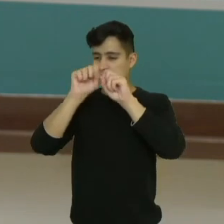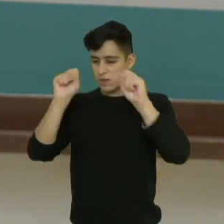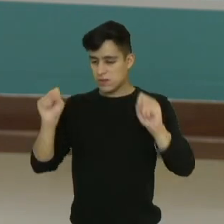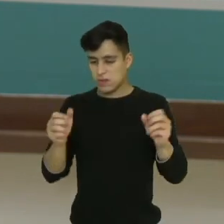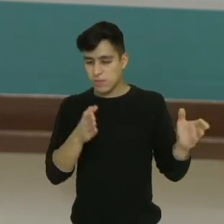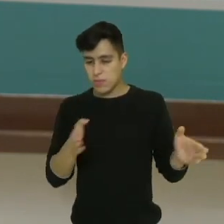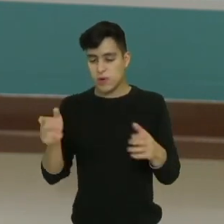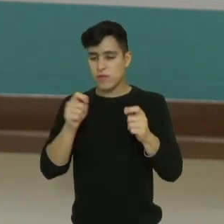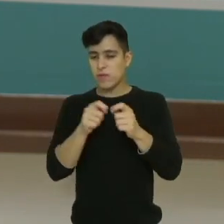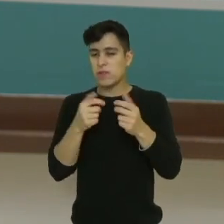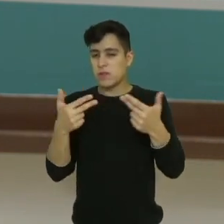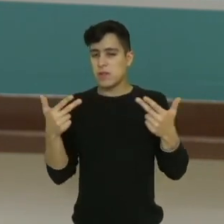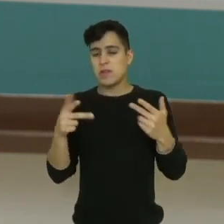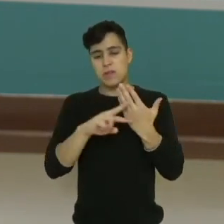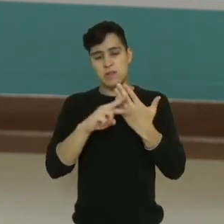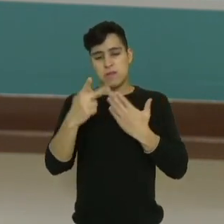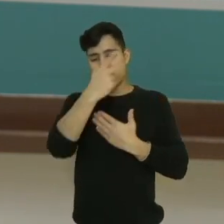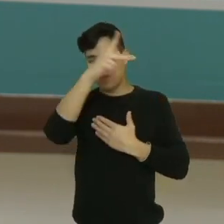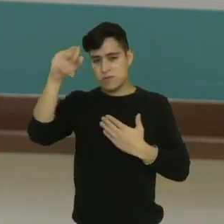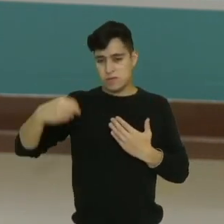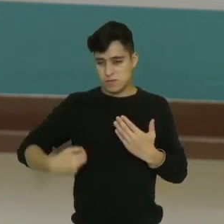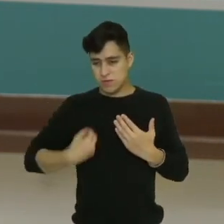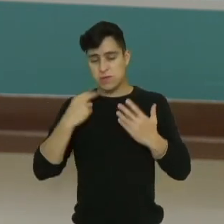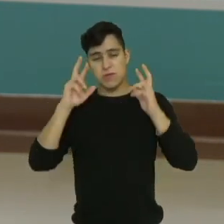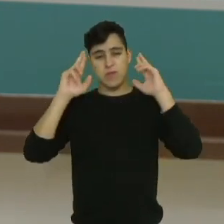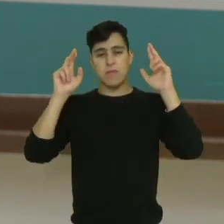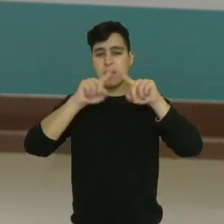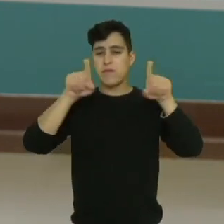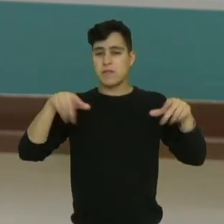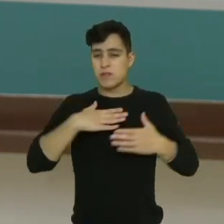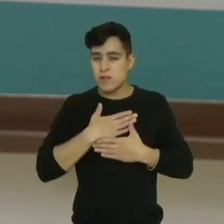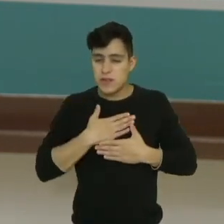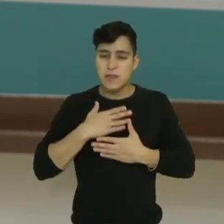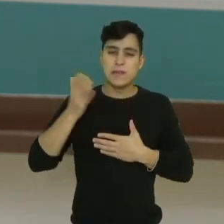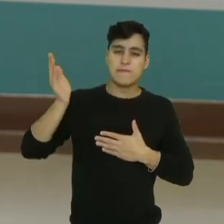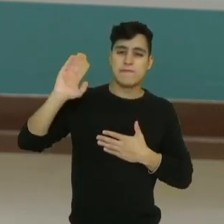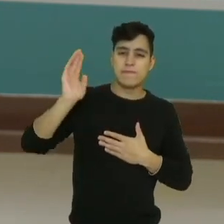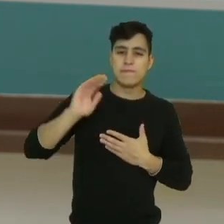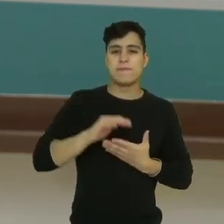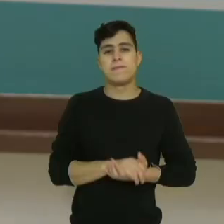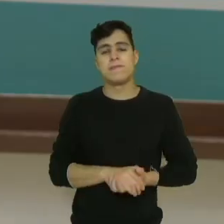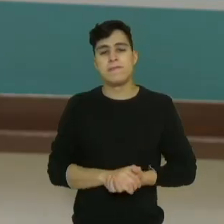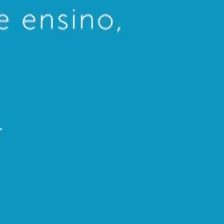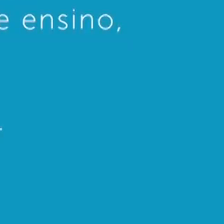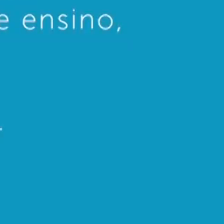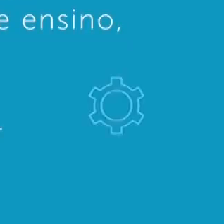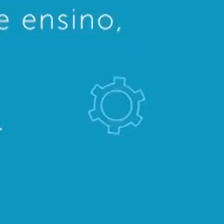produção e, por consequência, na sua vida. Espero que vocês tenham gostado e até um próximo encontro.